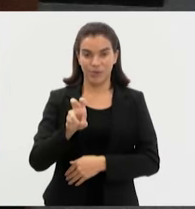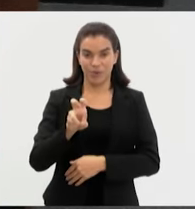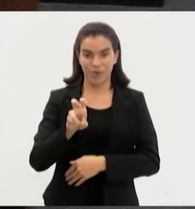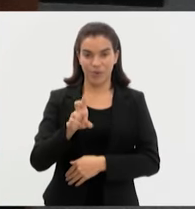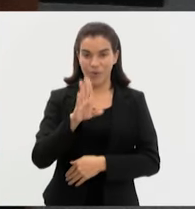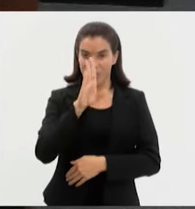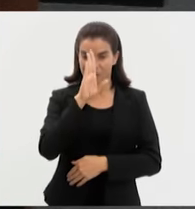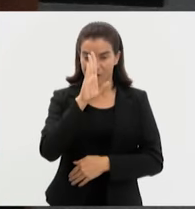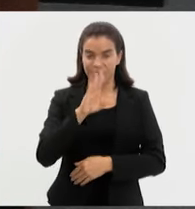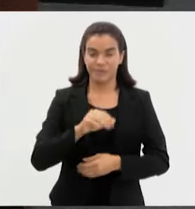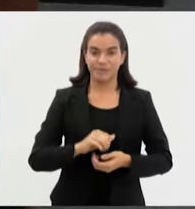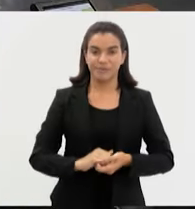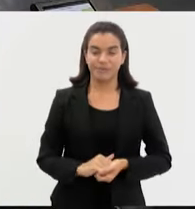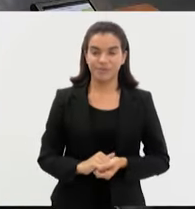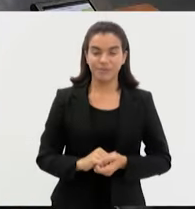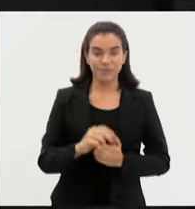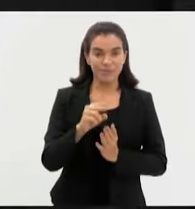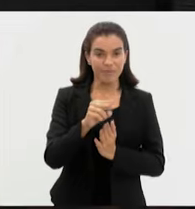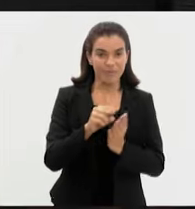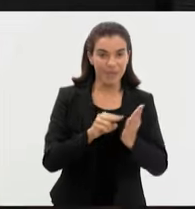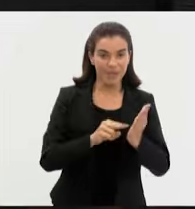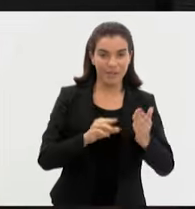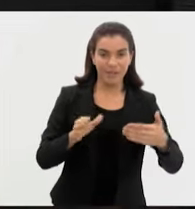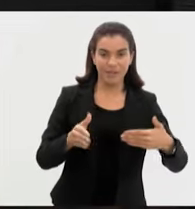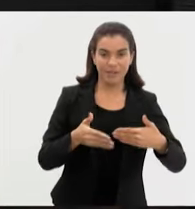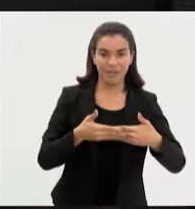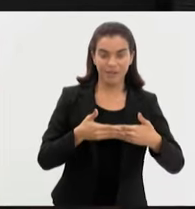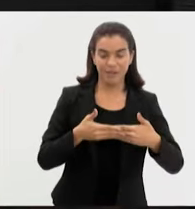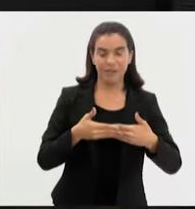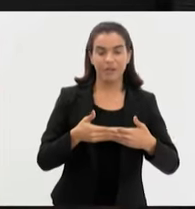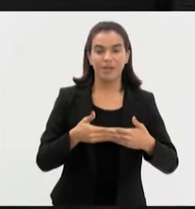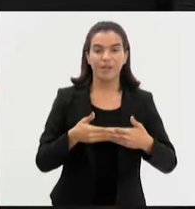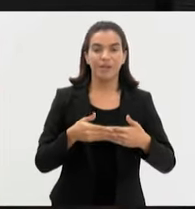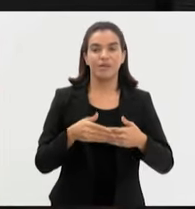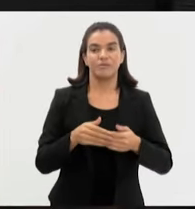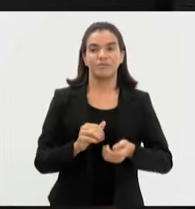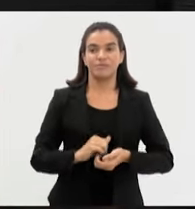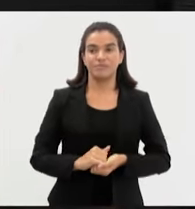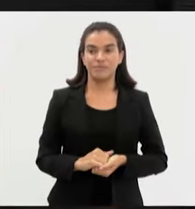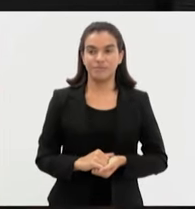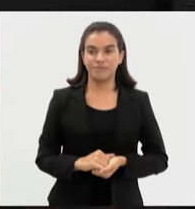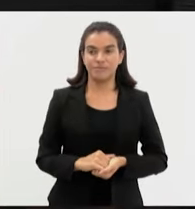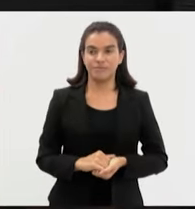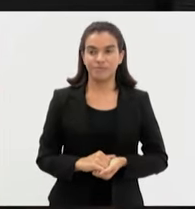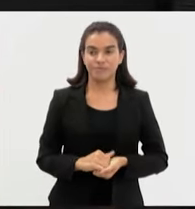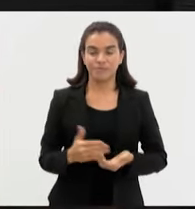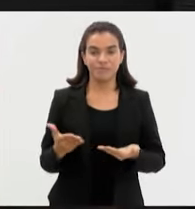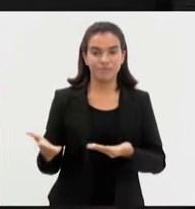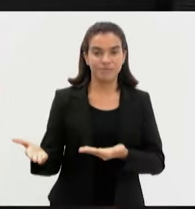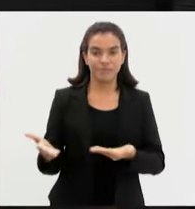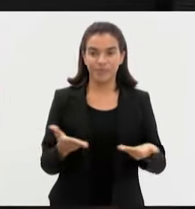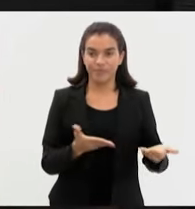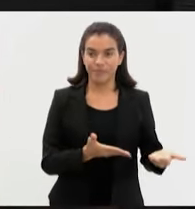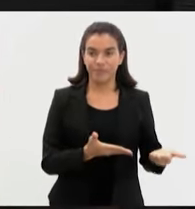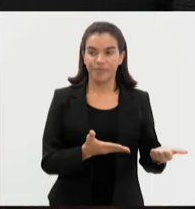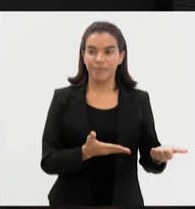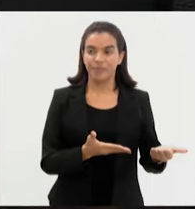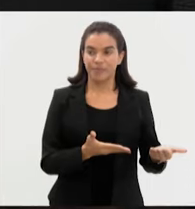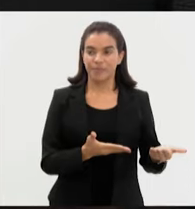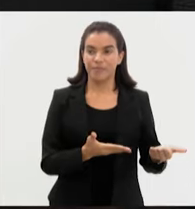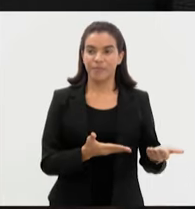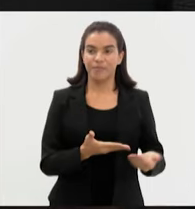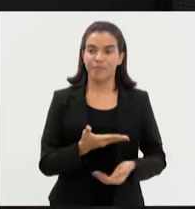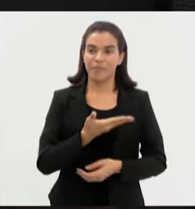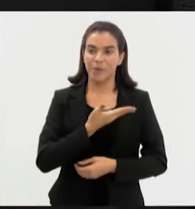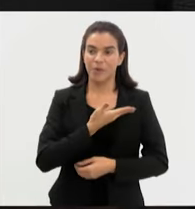horas lida e aprovada a ata passa-se ao expediente Inicial convido o deputado meu amigo